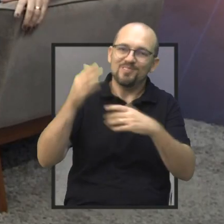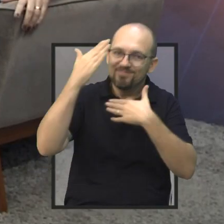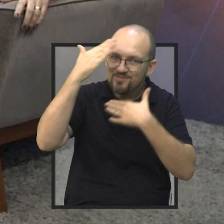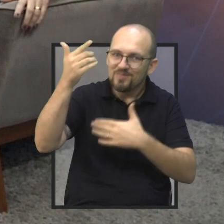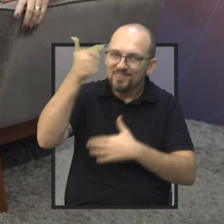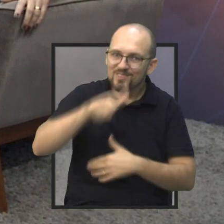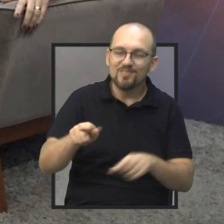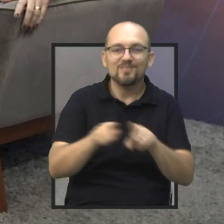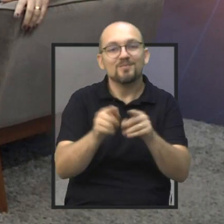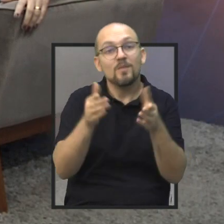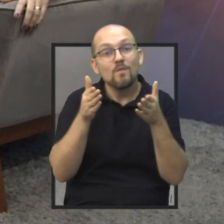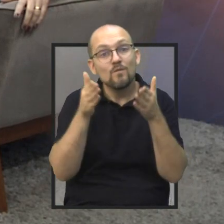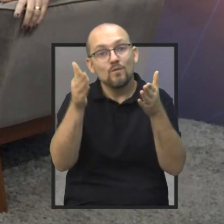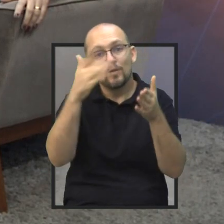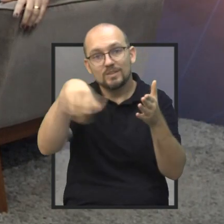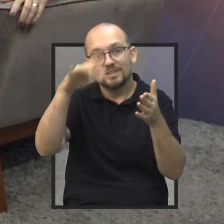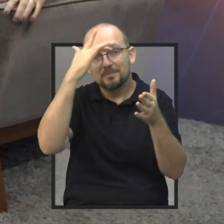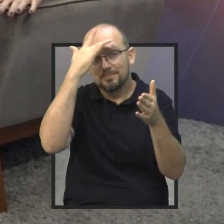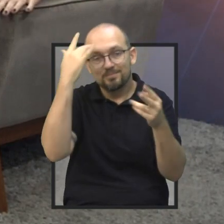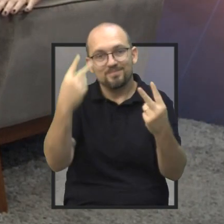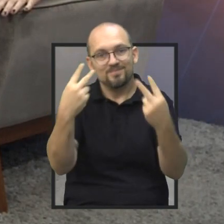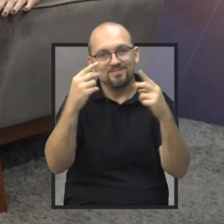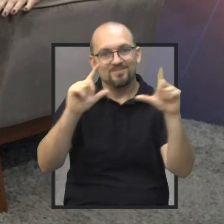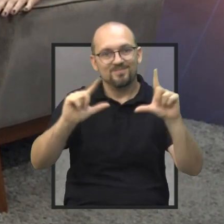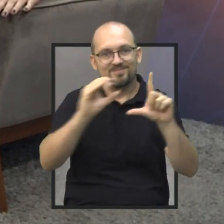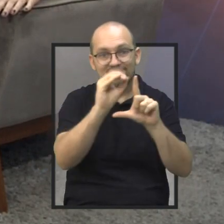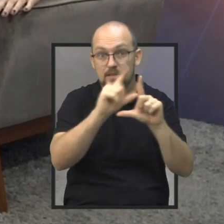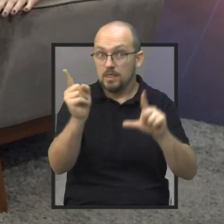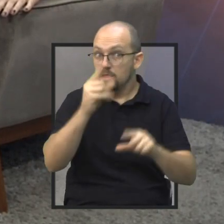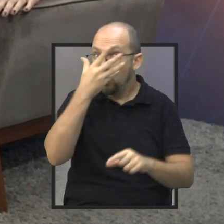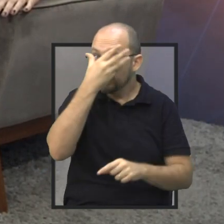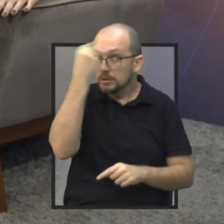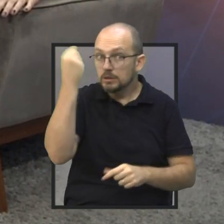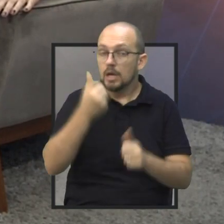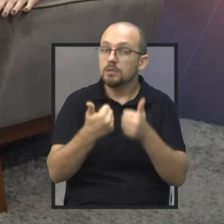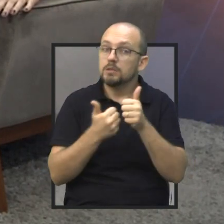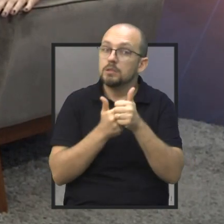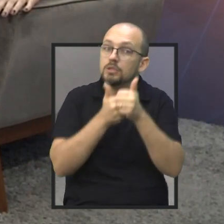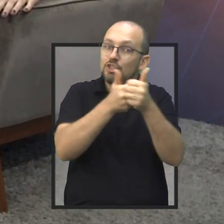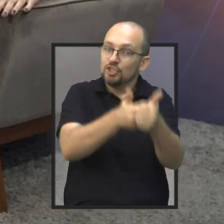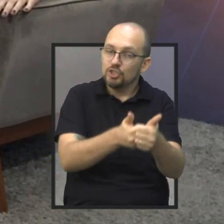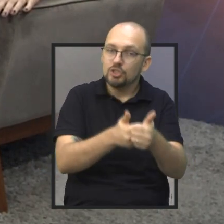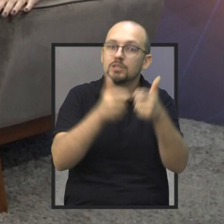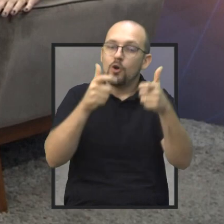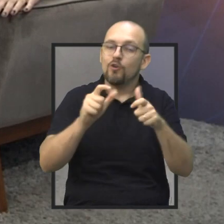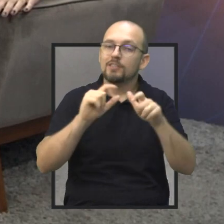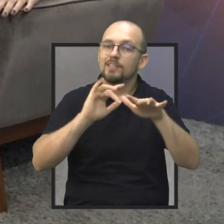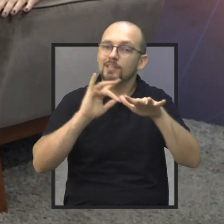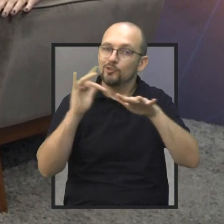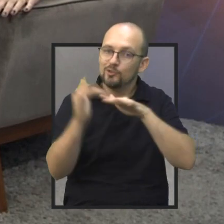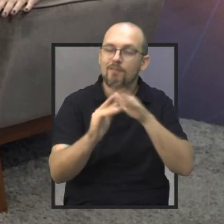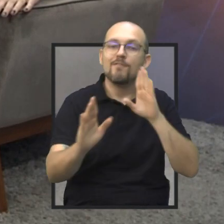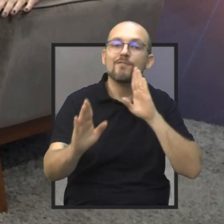Imagina. Eu também agradeço a você que está aí nos acompanhando pela TV Câmara. Não esquece de seguir a gente também nas redes